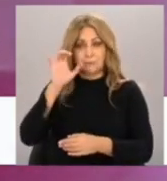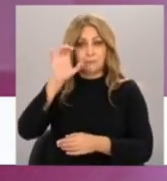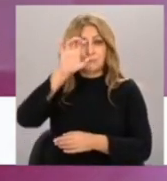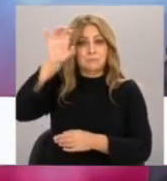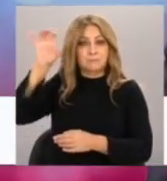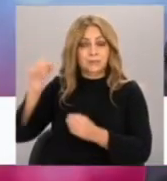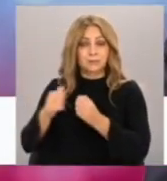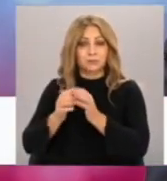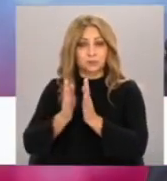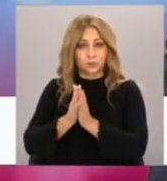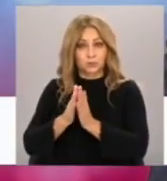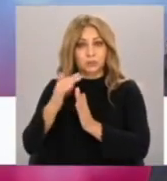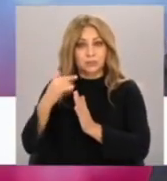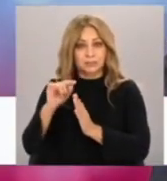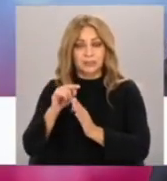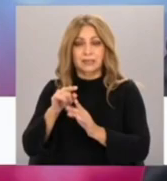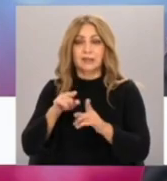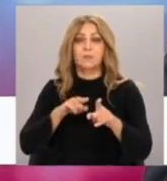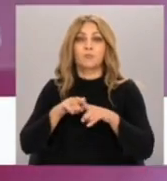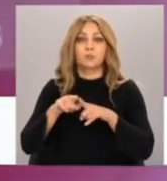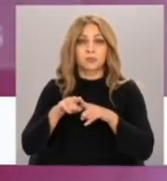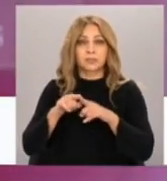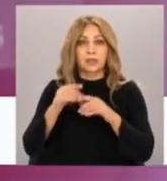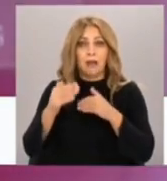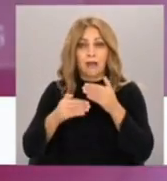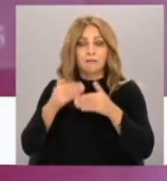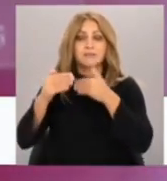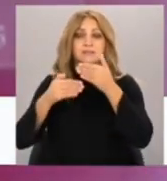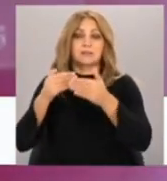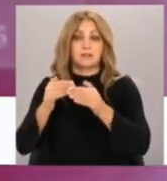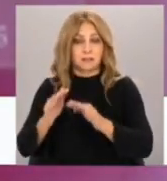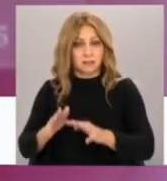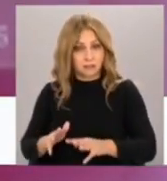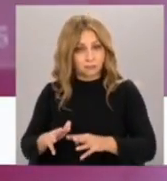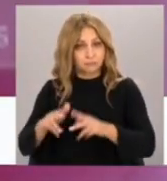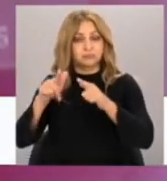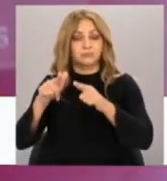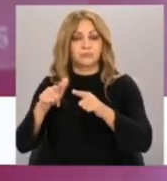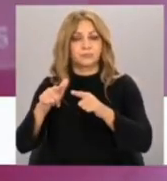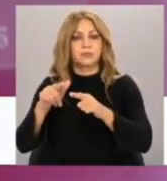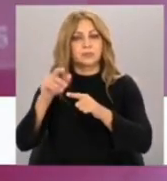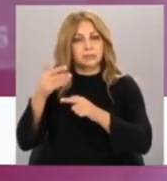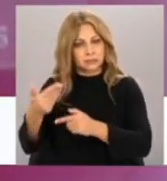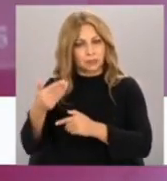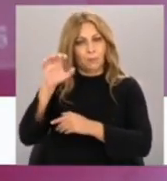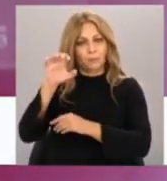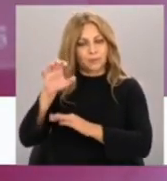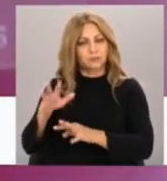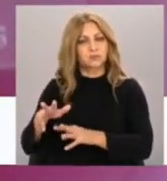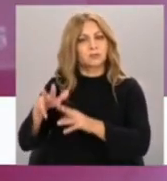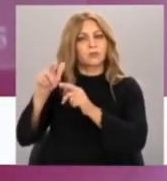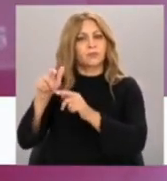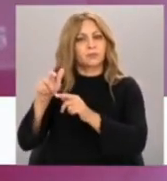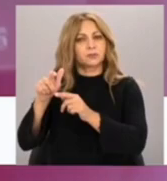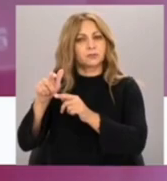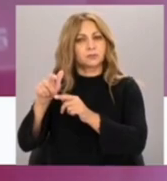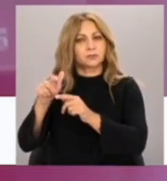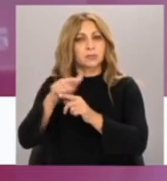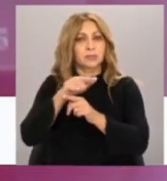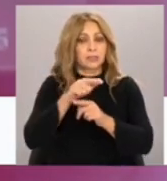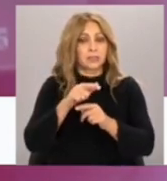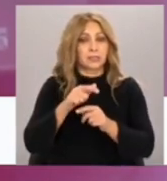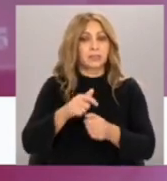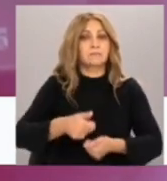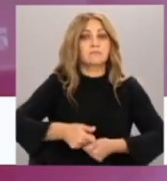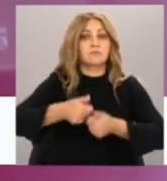ambiente políticas avançadas e tenho feito evoluções significativas deste domínio são países desenvolvidos e nos países